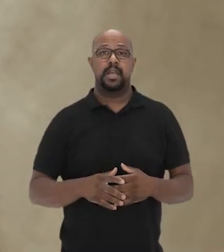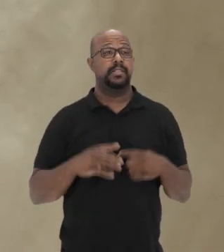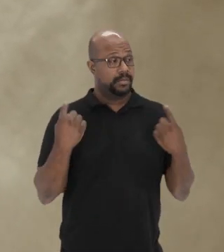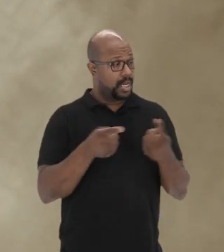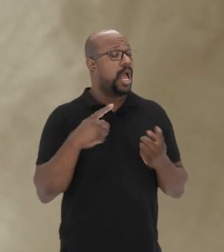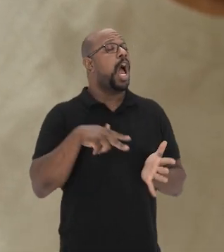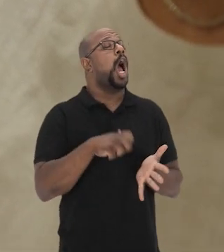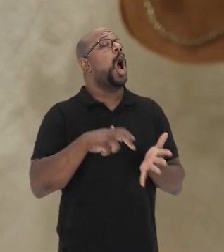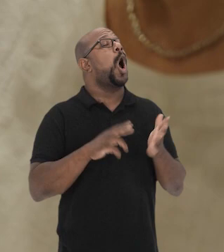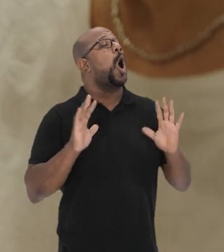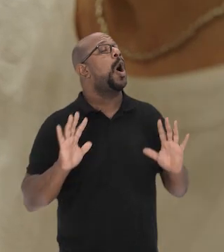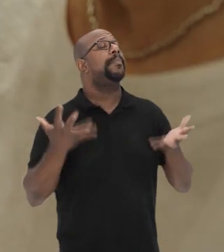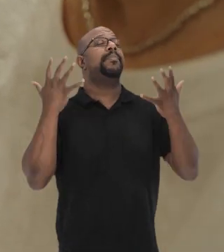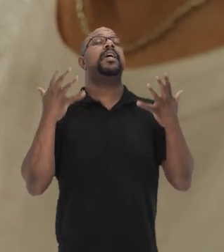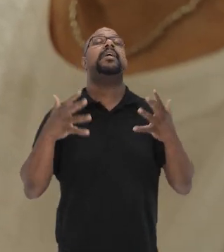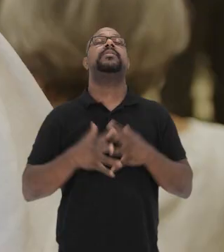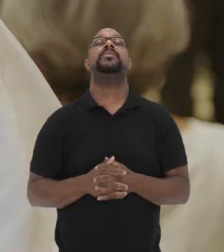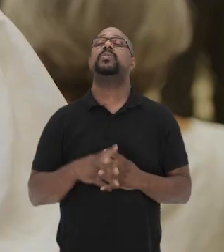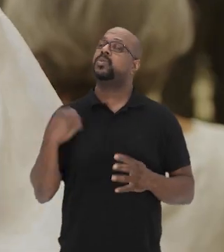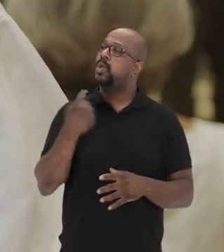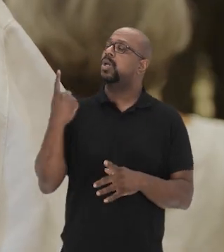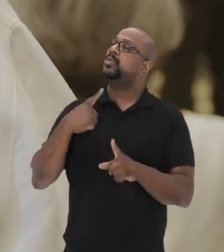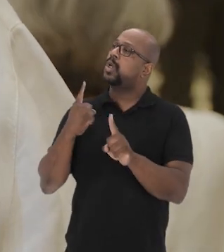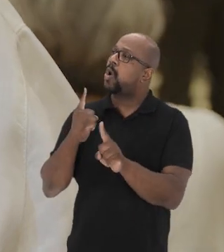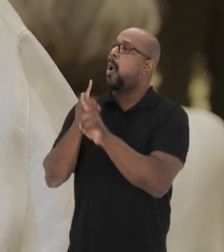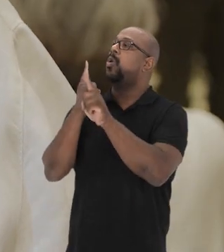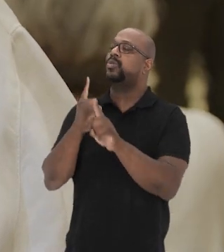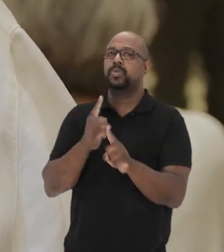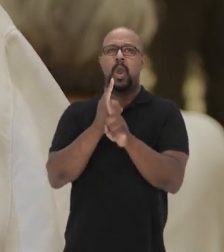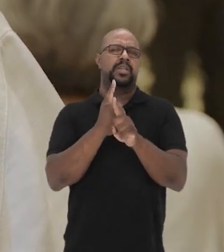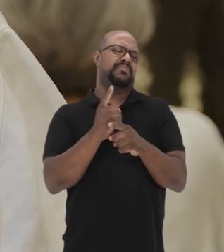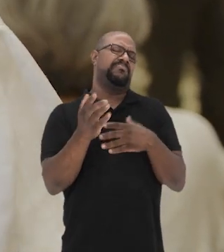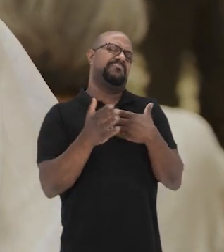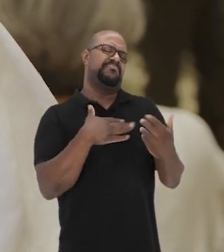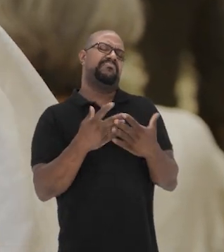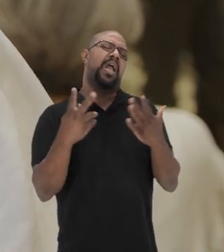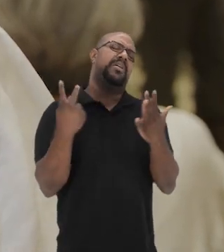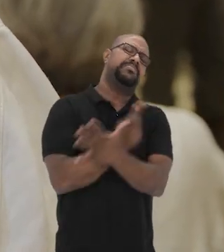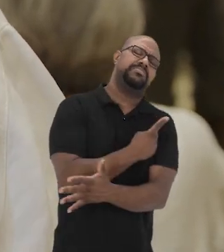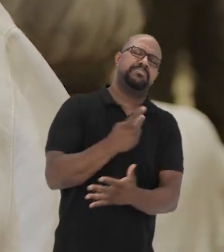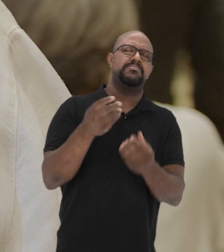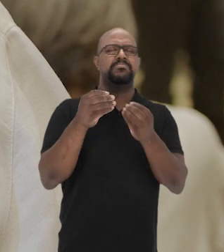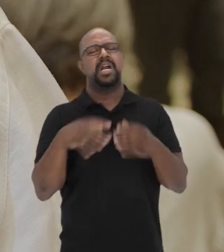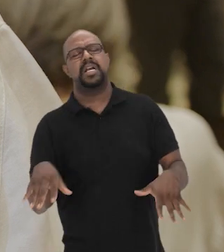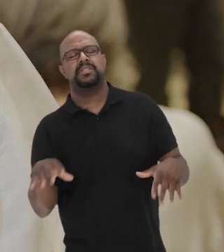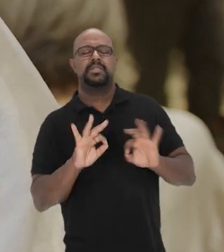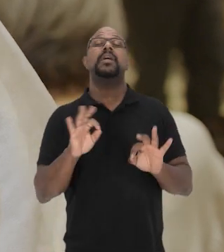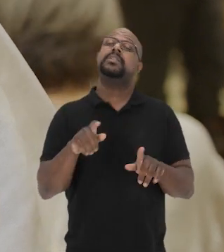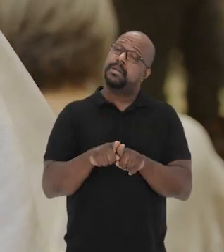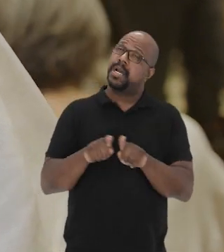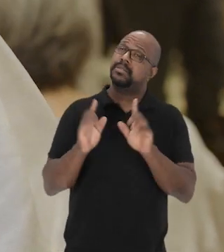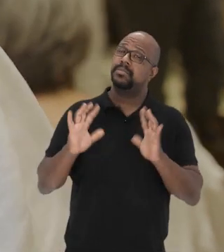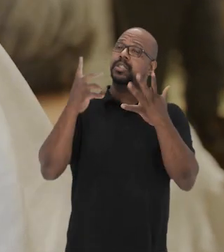estamos comemorando né os nossos encontros a despeito de todas as coisas e a